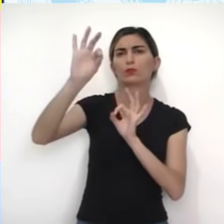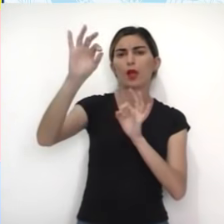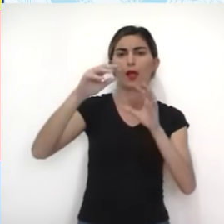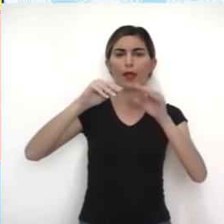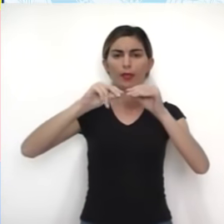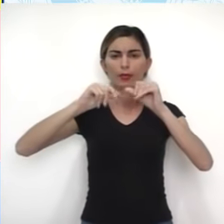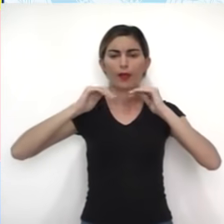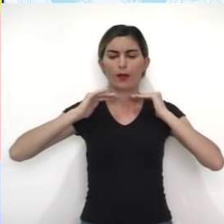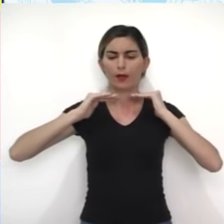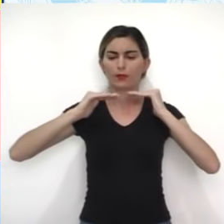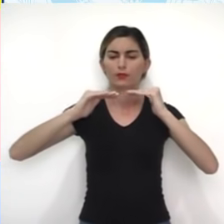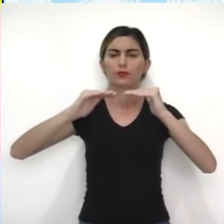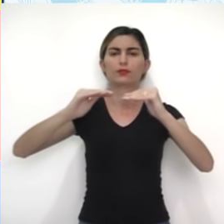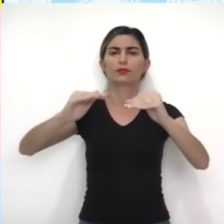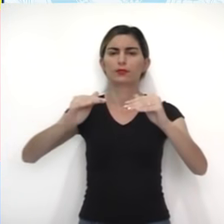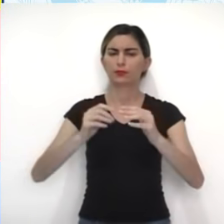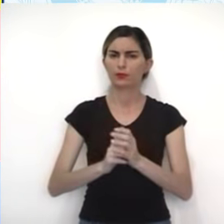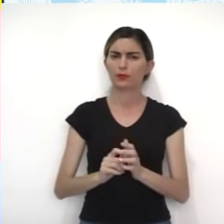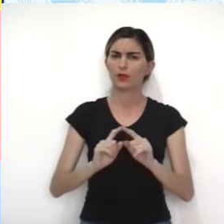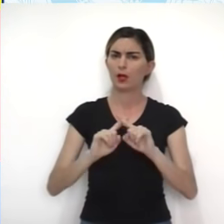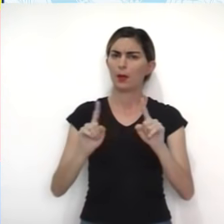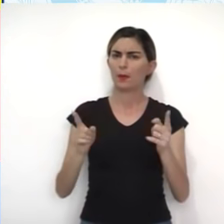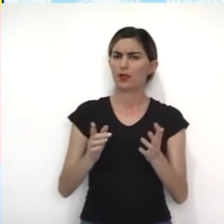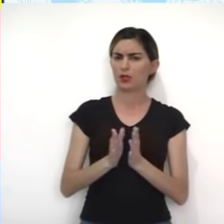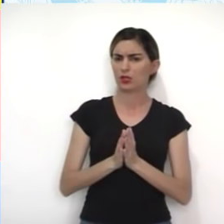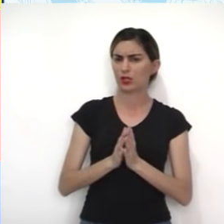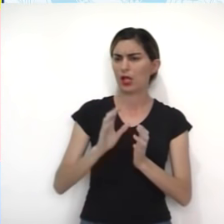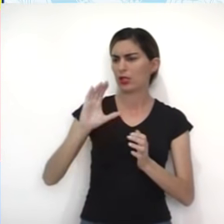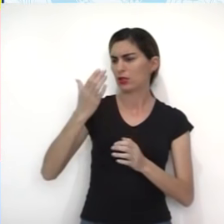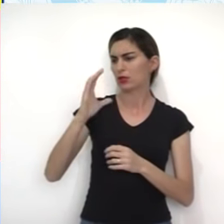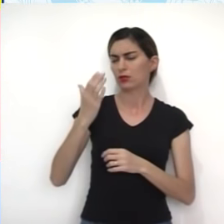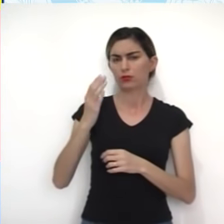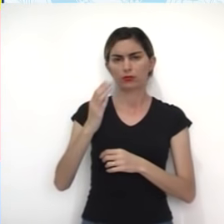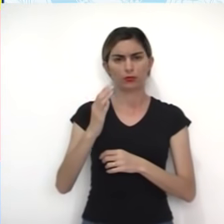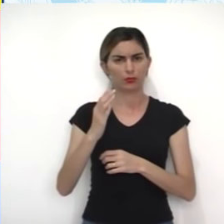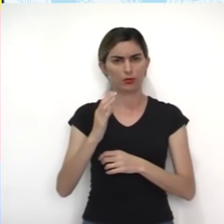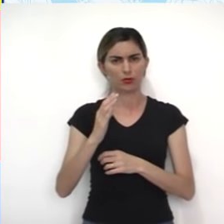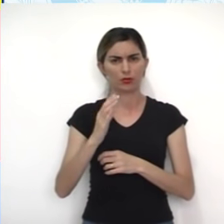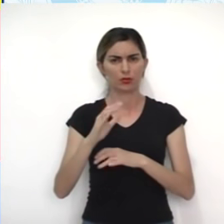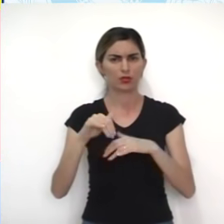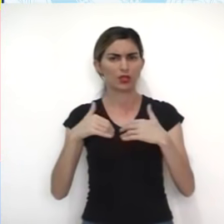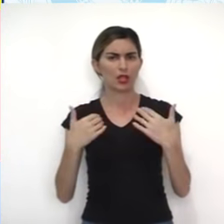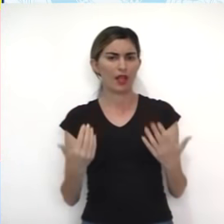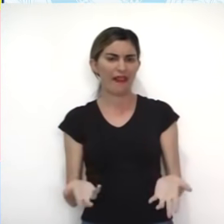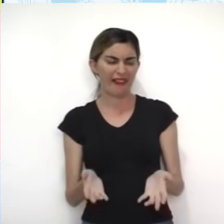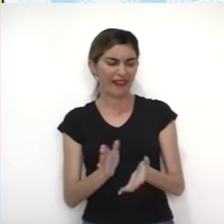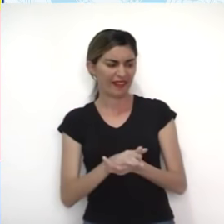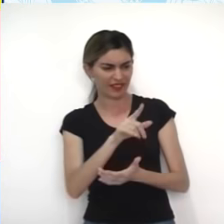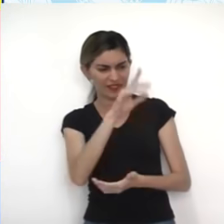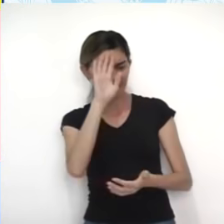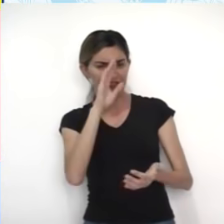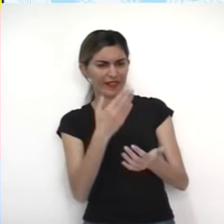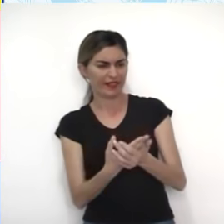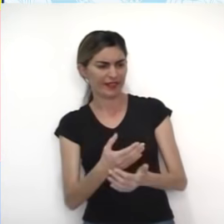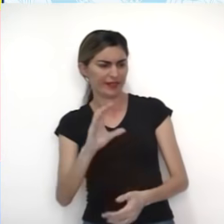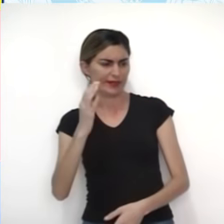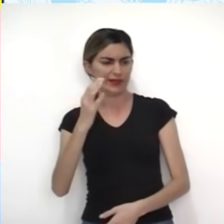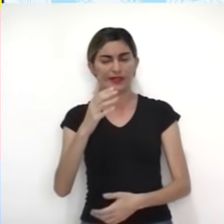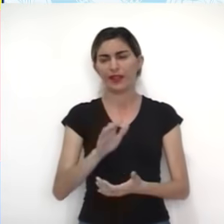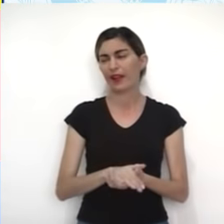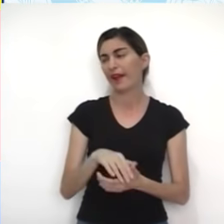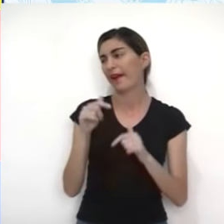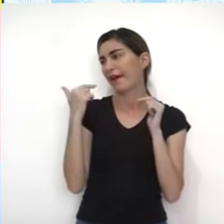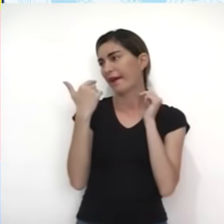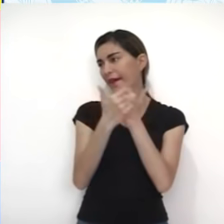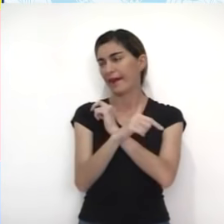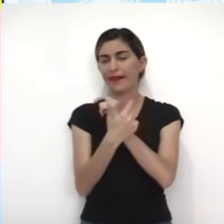o horizonte para saber que a terra é plana mas pudim a ciência ah tá e vocês acreditam